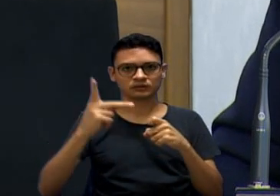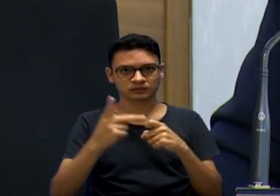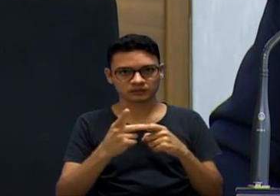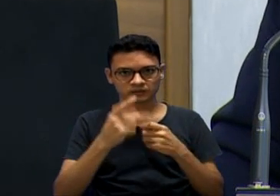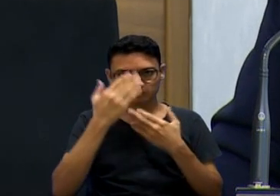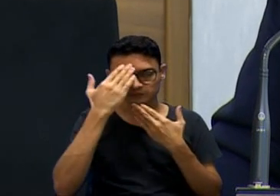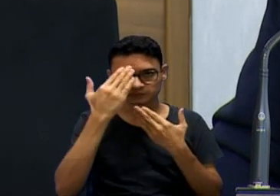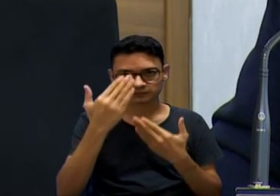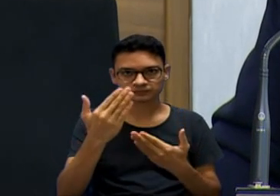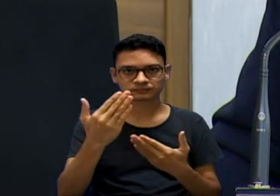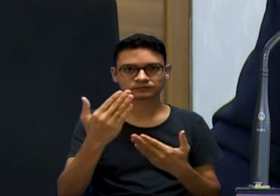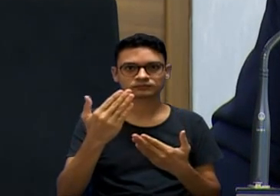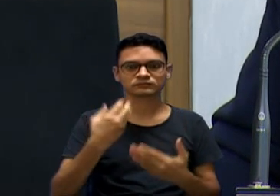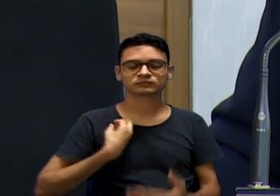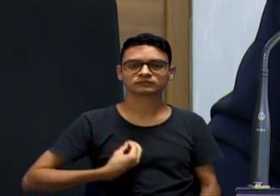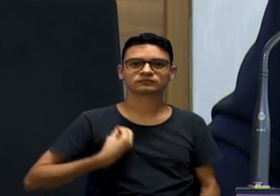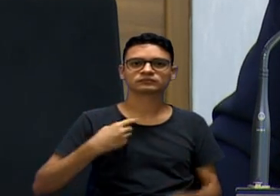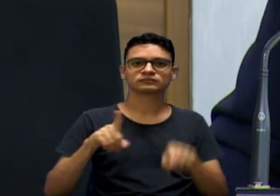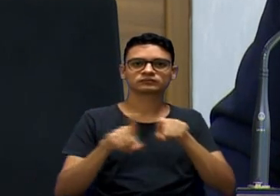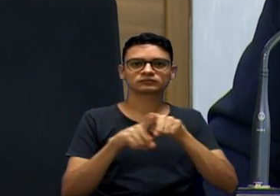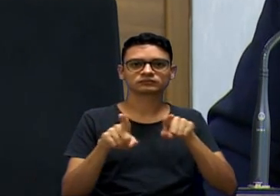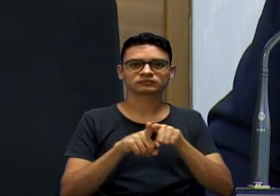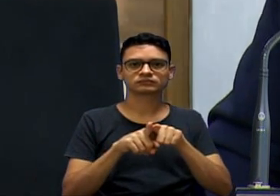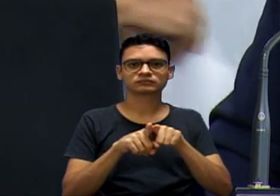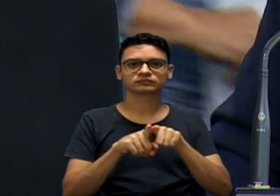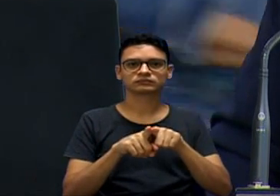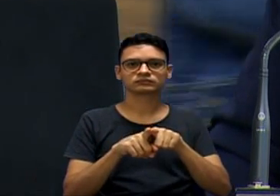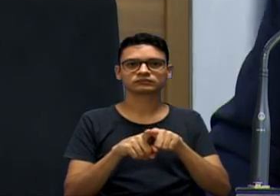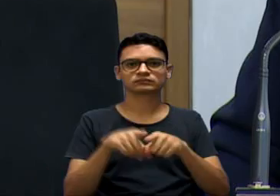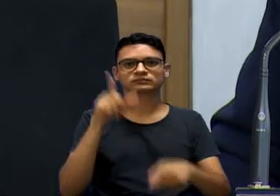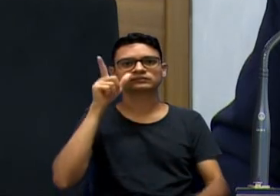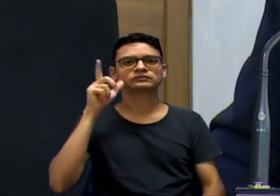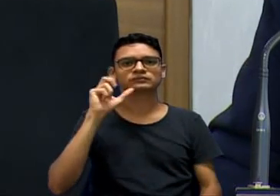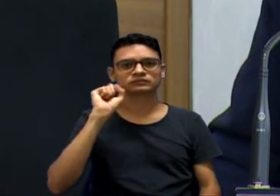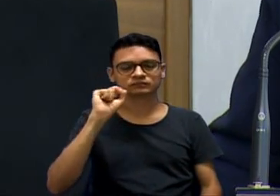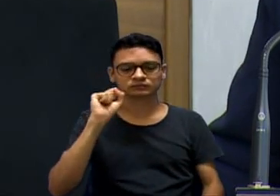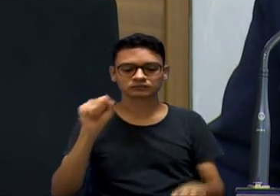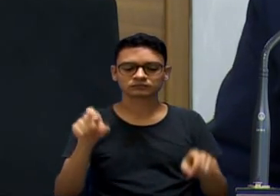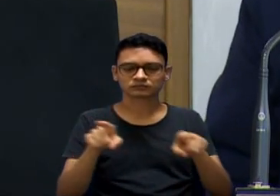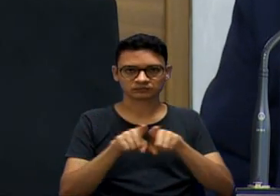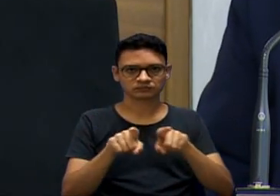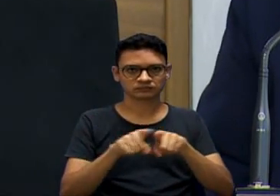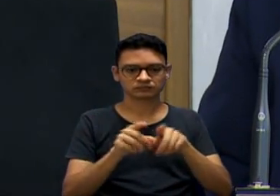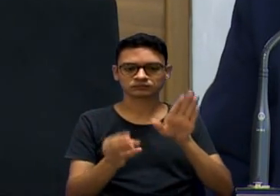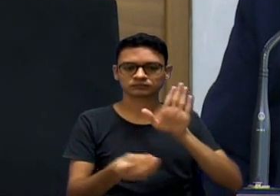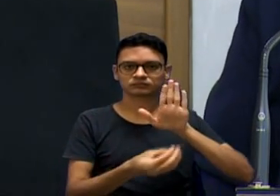obrigado pela presença também. O vereador Luiz Santos.